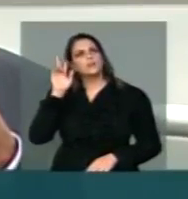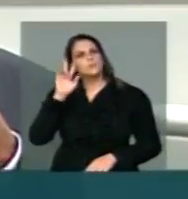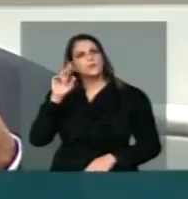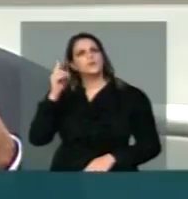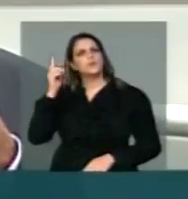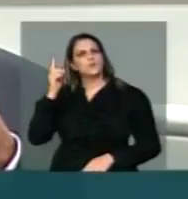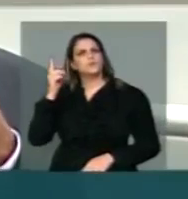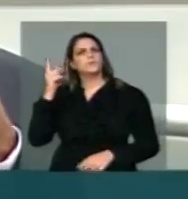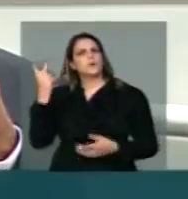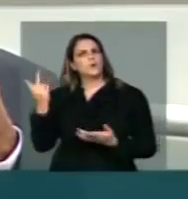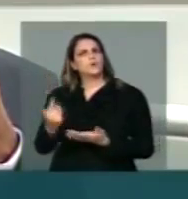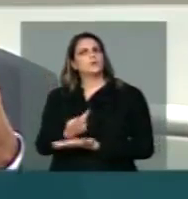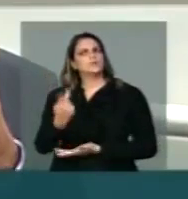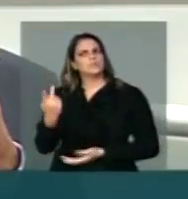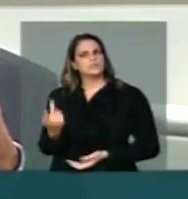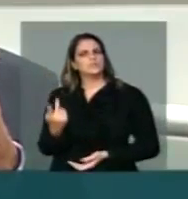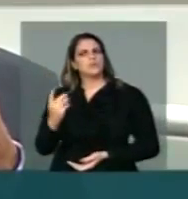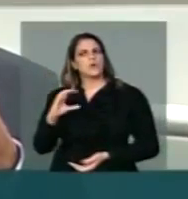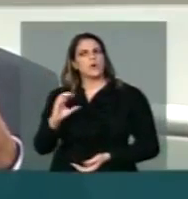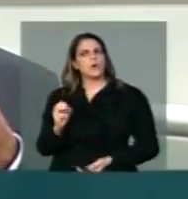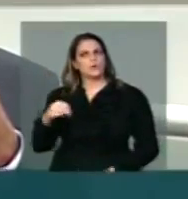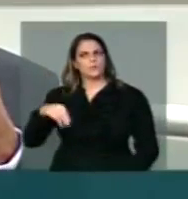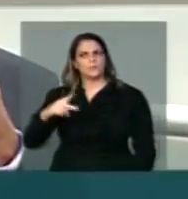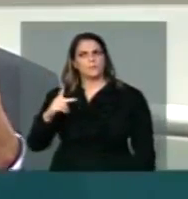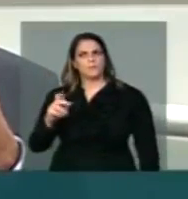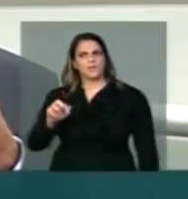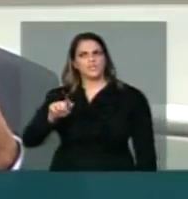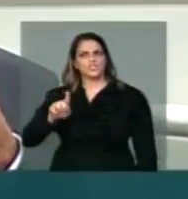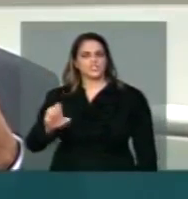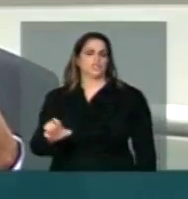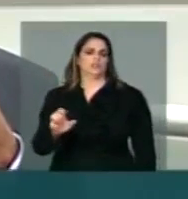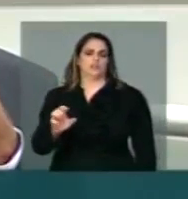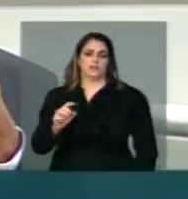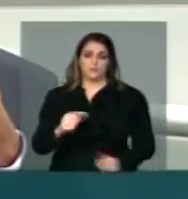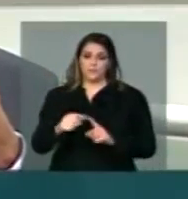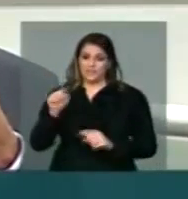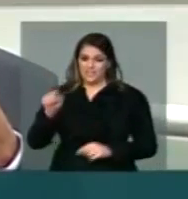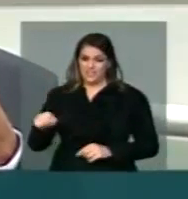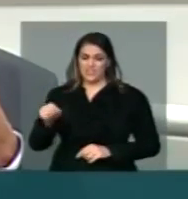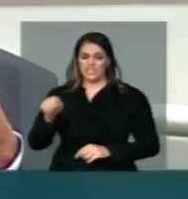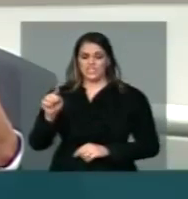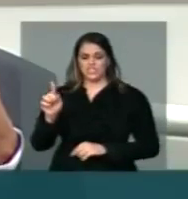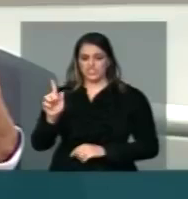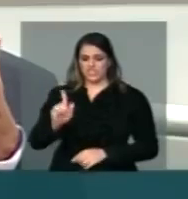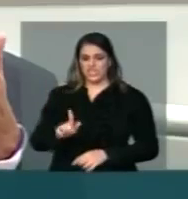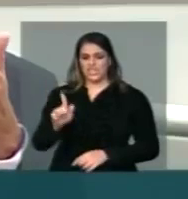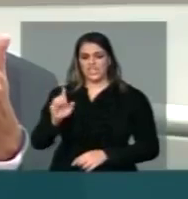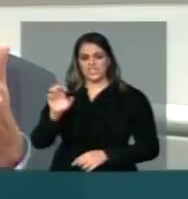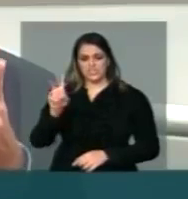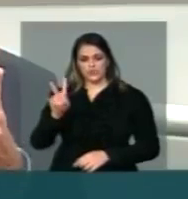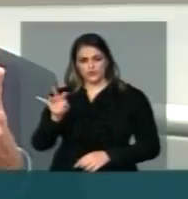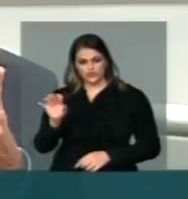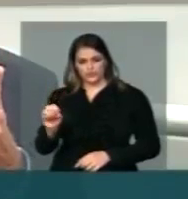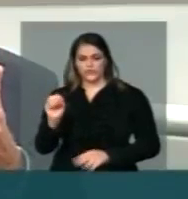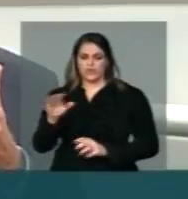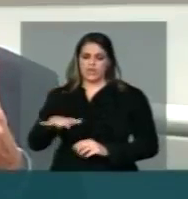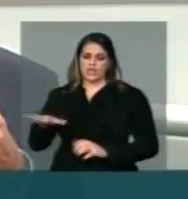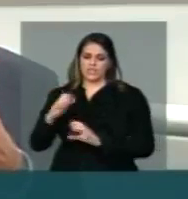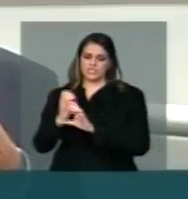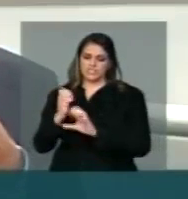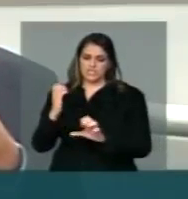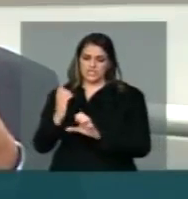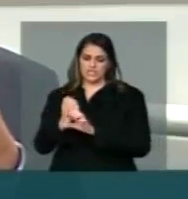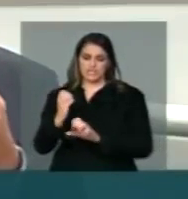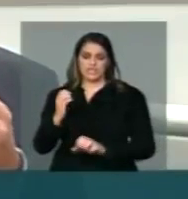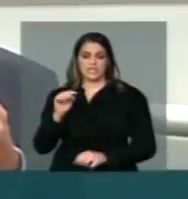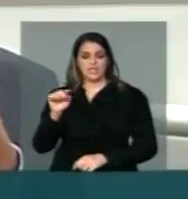questão relativa ao Comperge. Ele, como era o gerente executivo corporativo da engenharia,